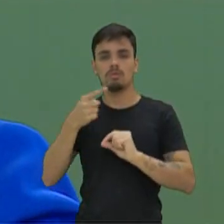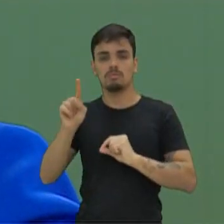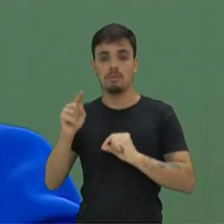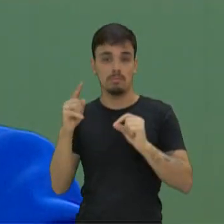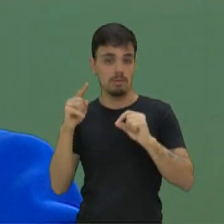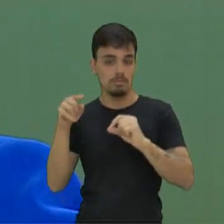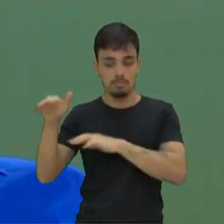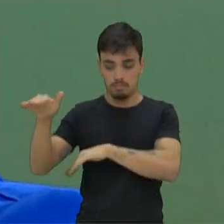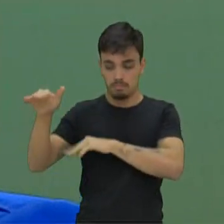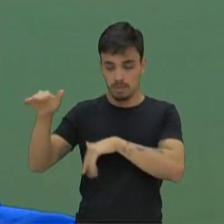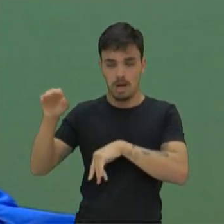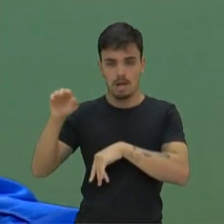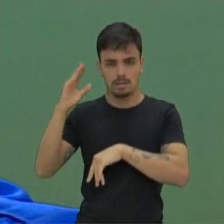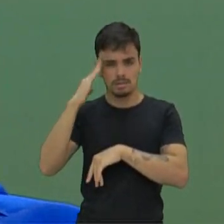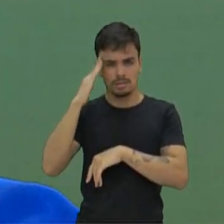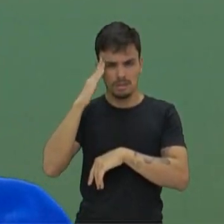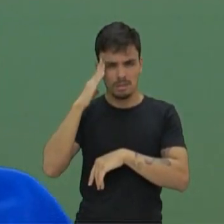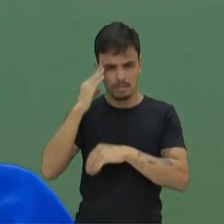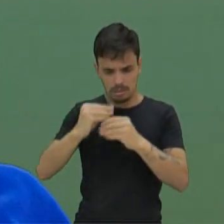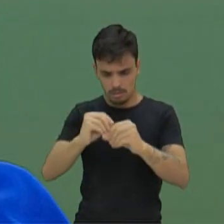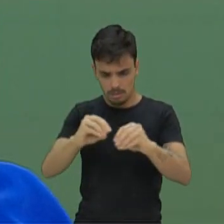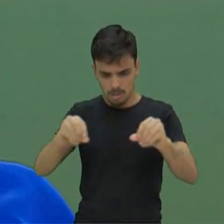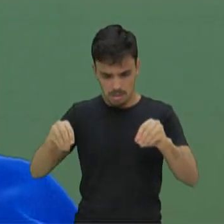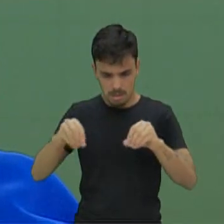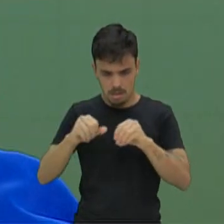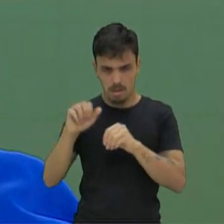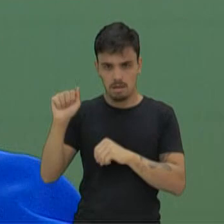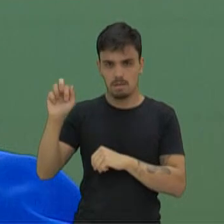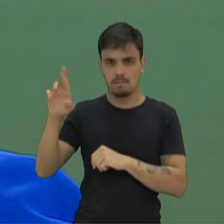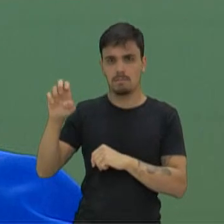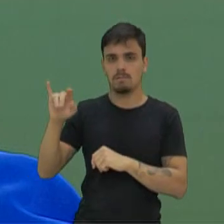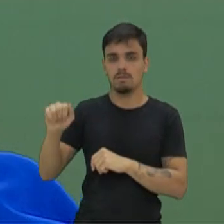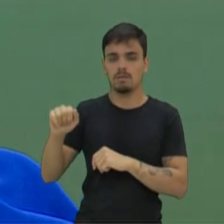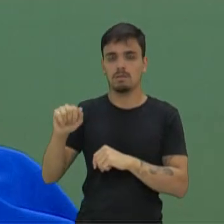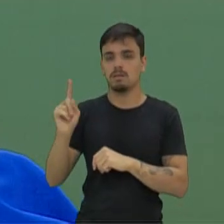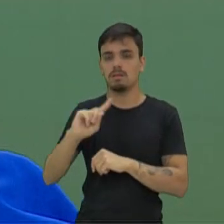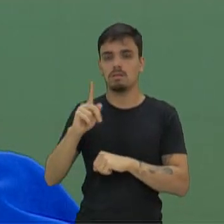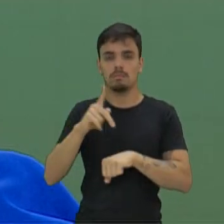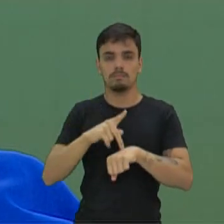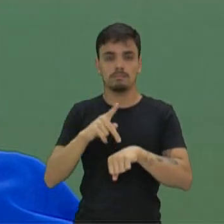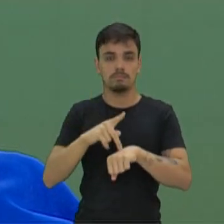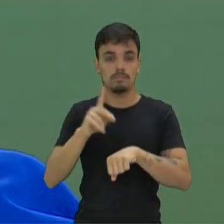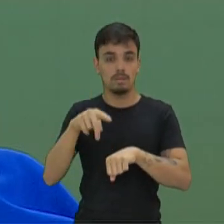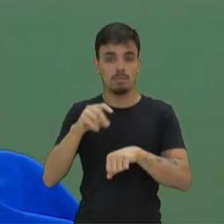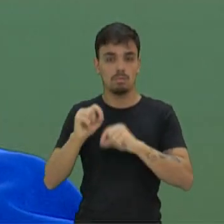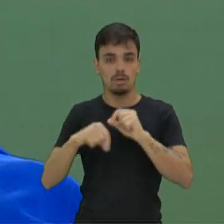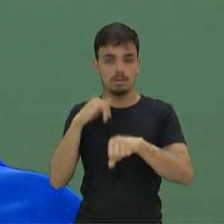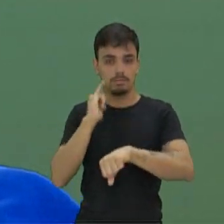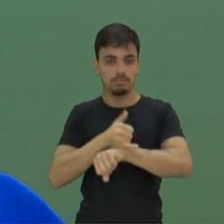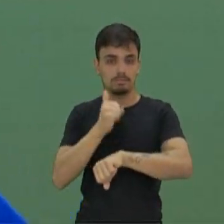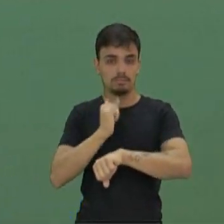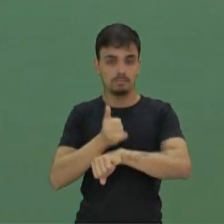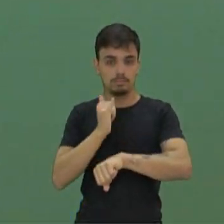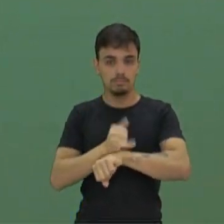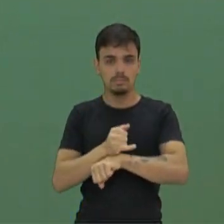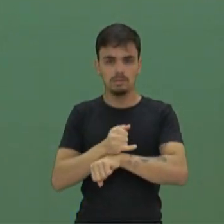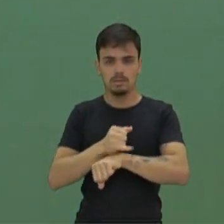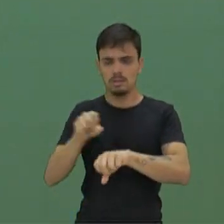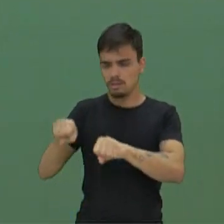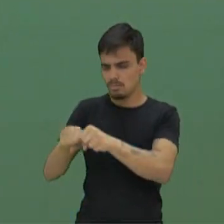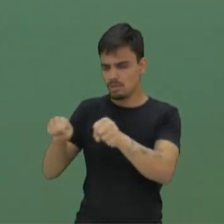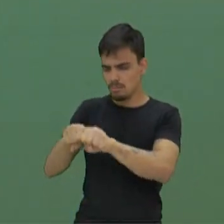praia, aquela areia que você está pisando, o quartzo não é rocha, ele é um mineral. Ele se